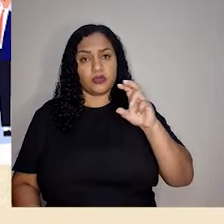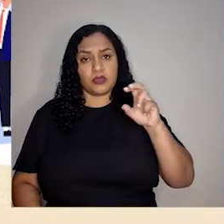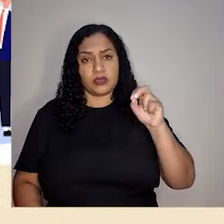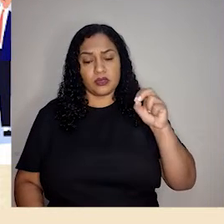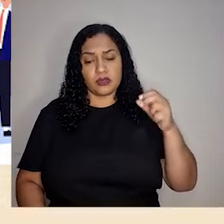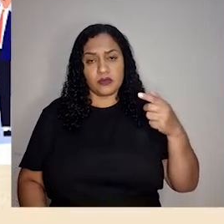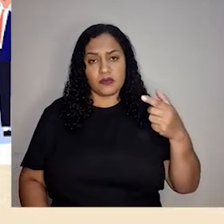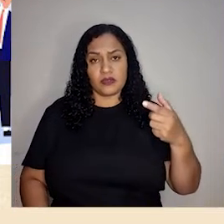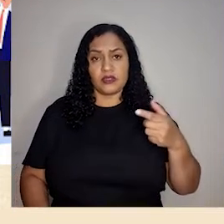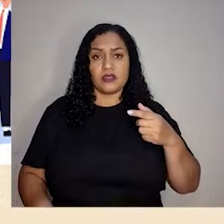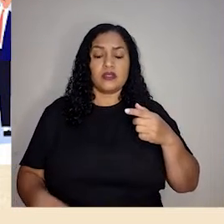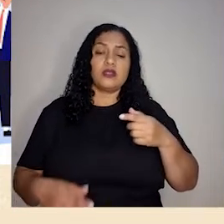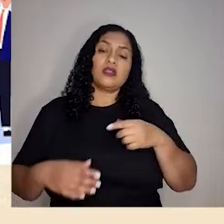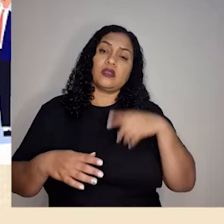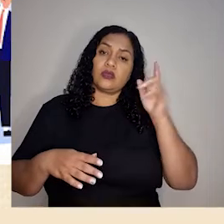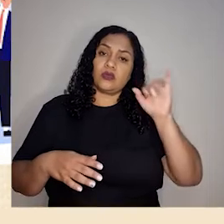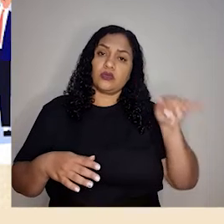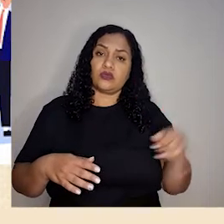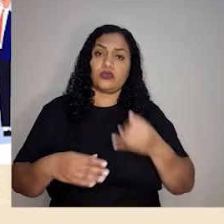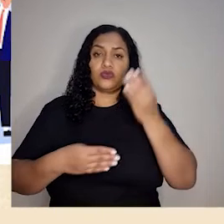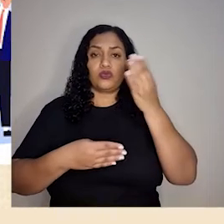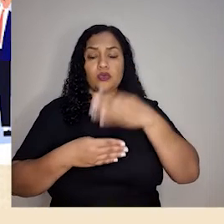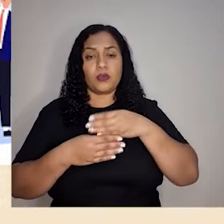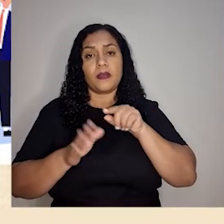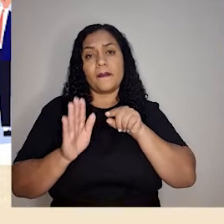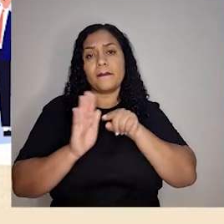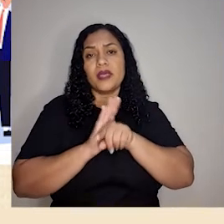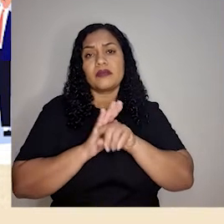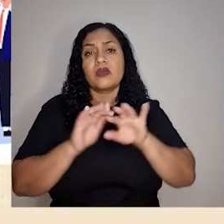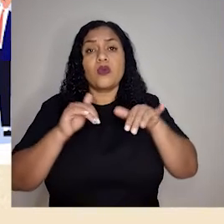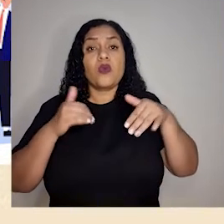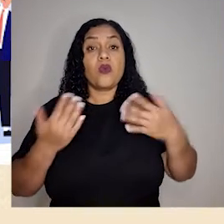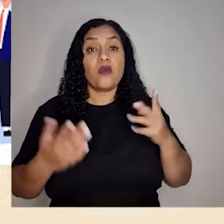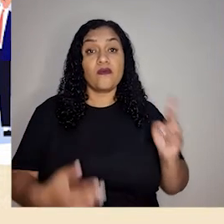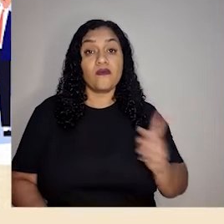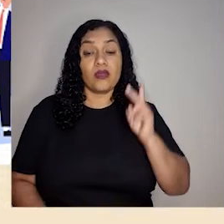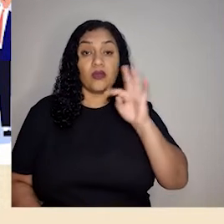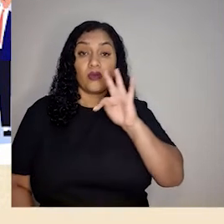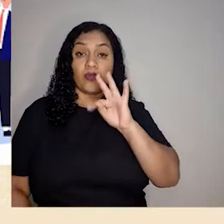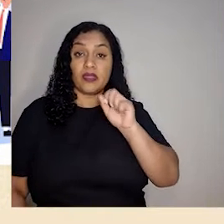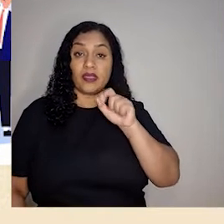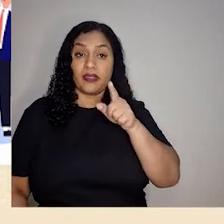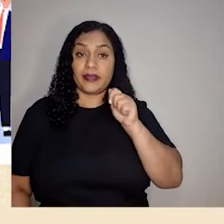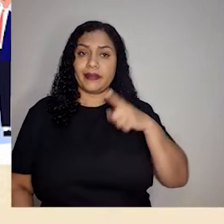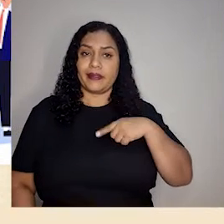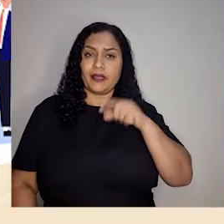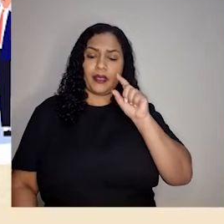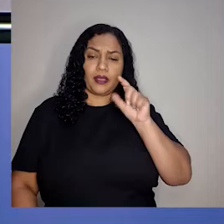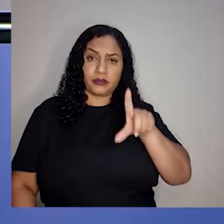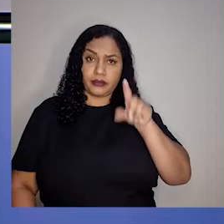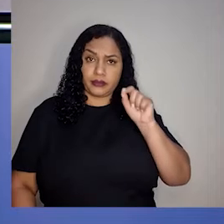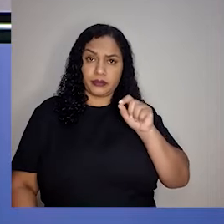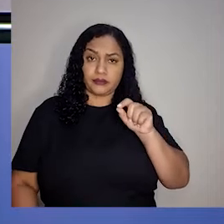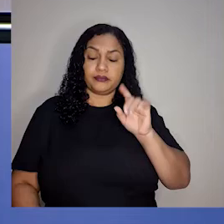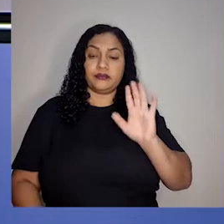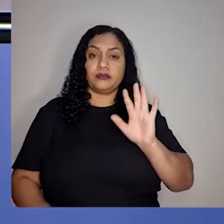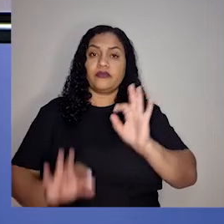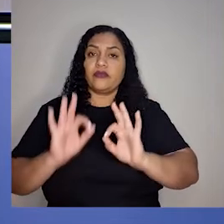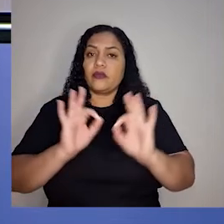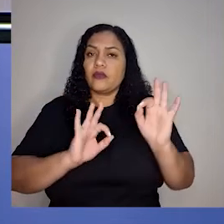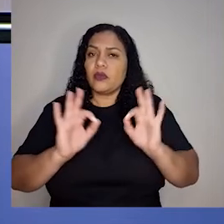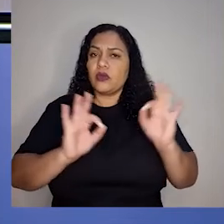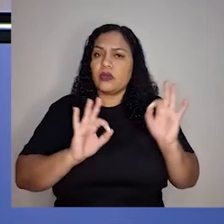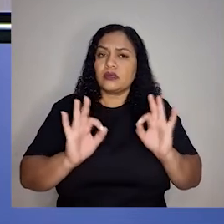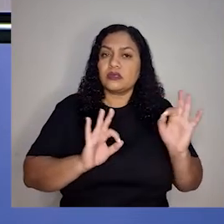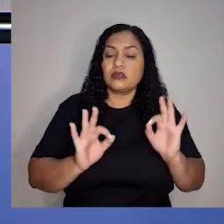Então essa questão tá perguntando a taxa e tem aqui as alternativas vamos resolver organizando